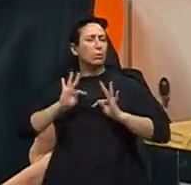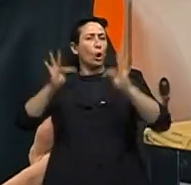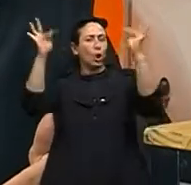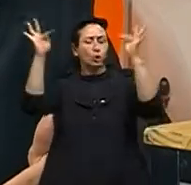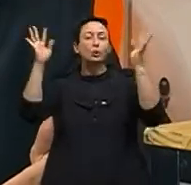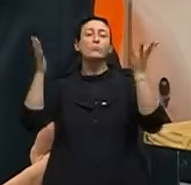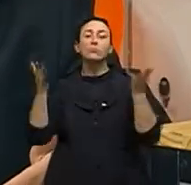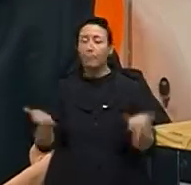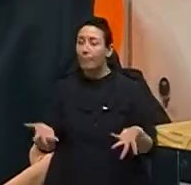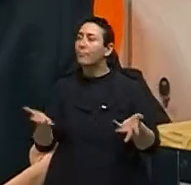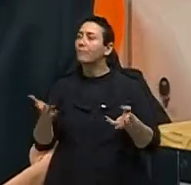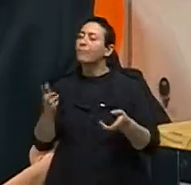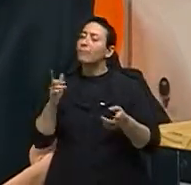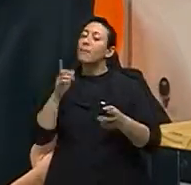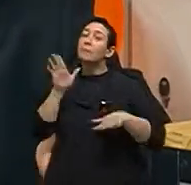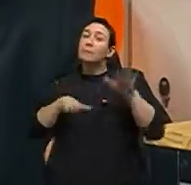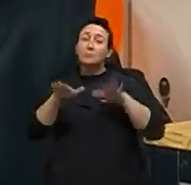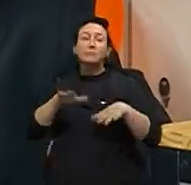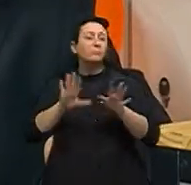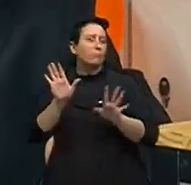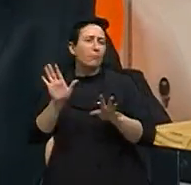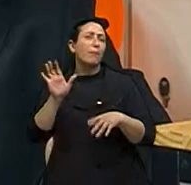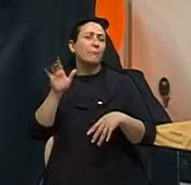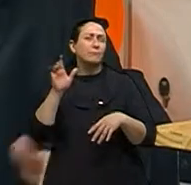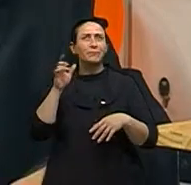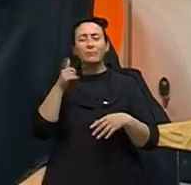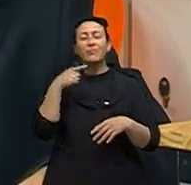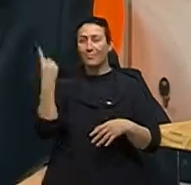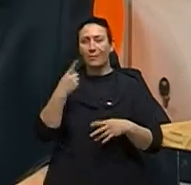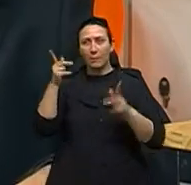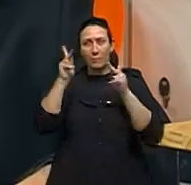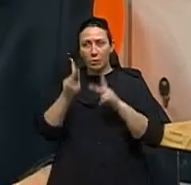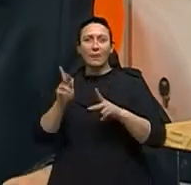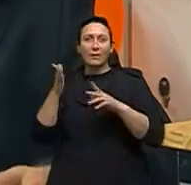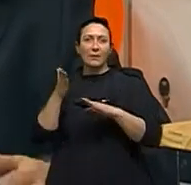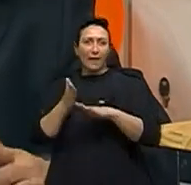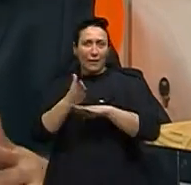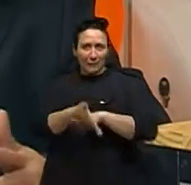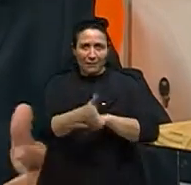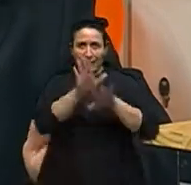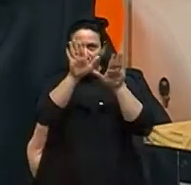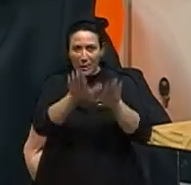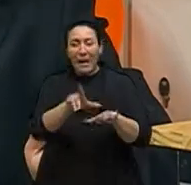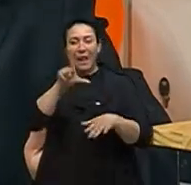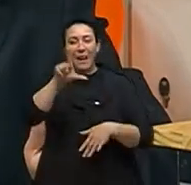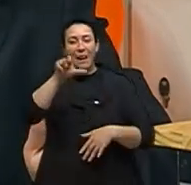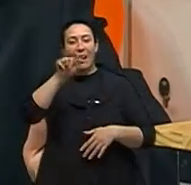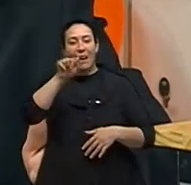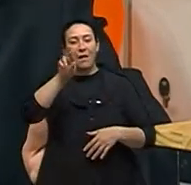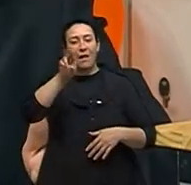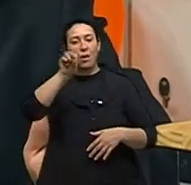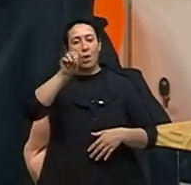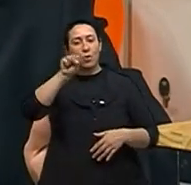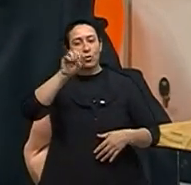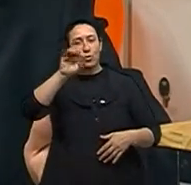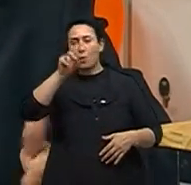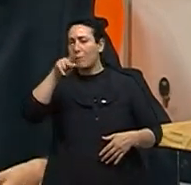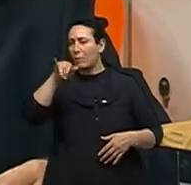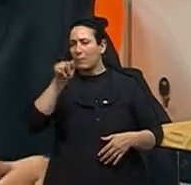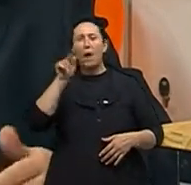assim uhum o tempo de internação parece ser um pouco menor a dor parece ser um pouco